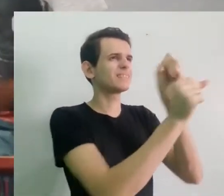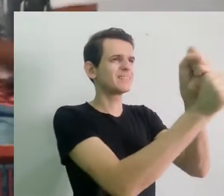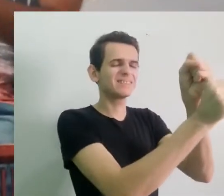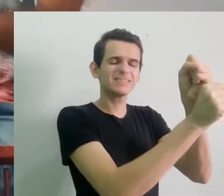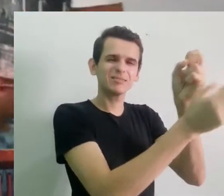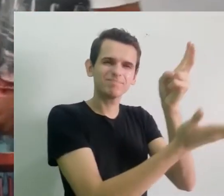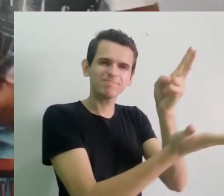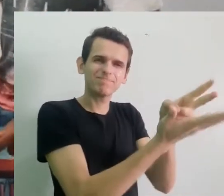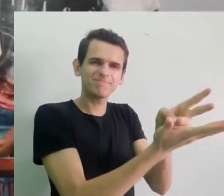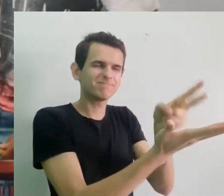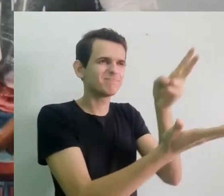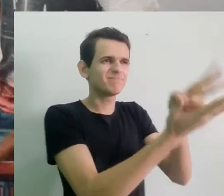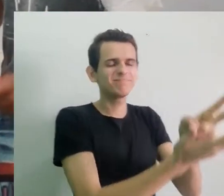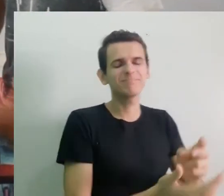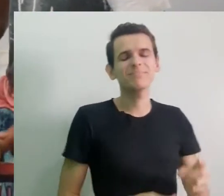de Cristo.